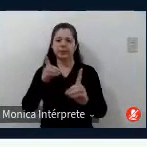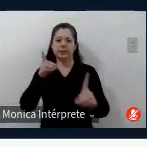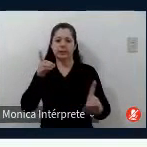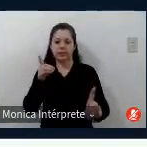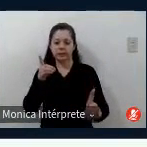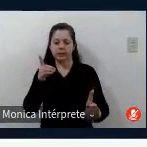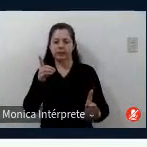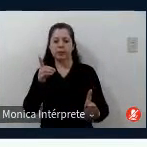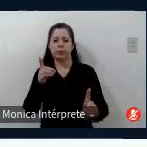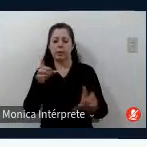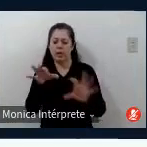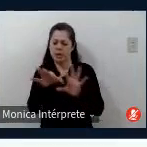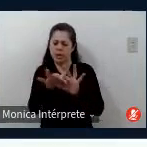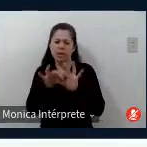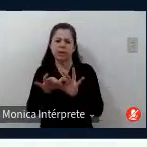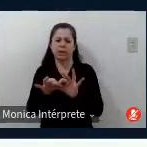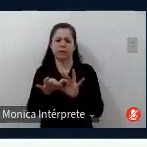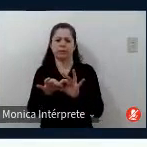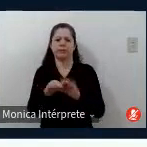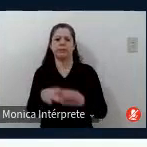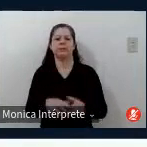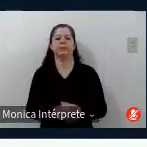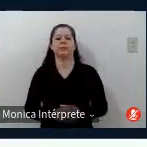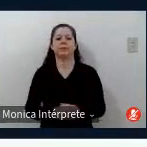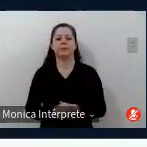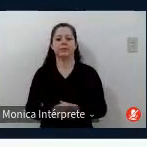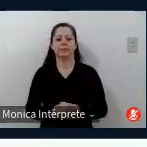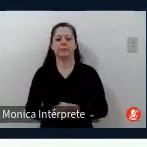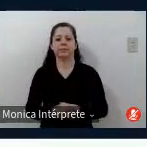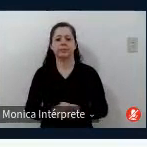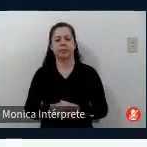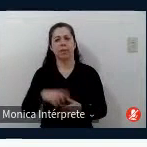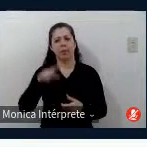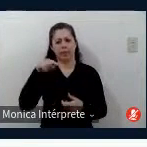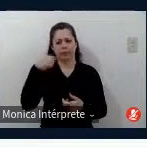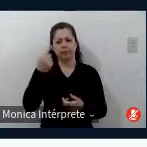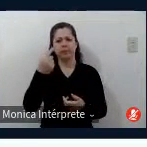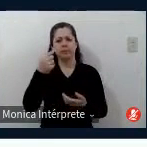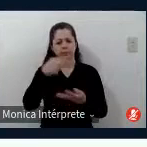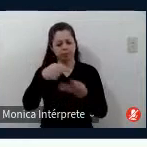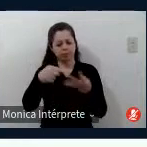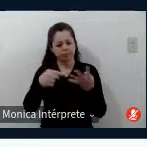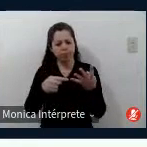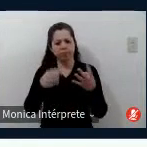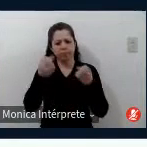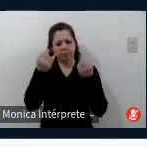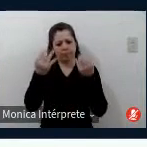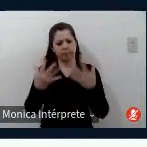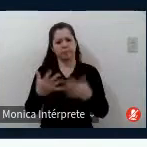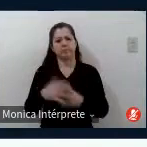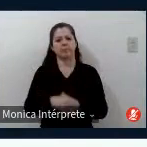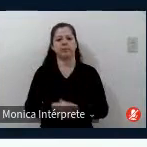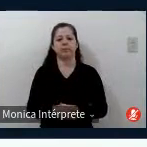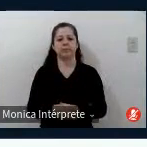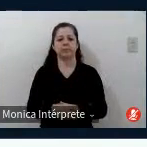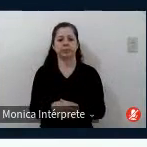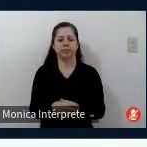melhor desses temas correlacionados. Pode passar.